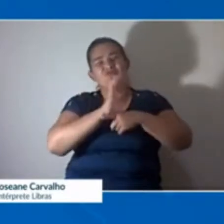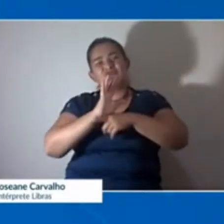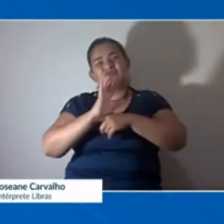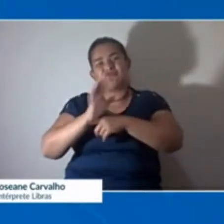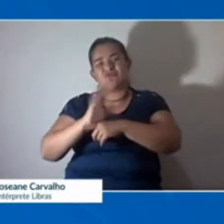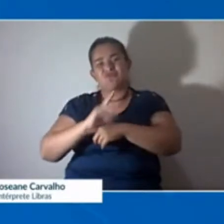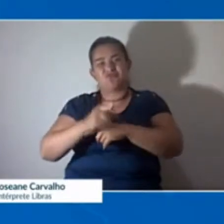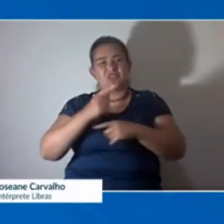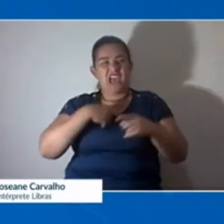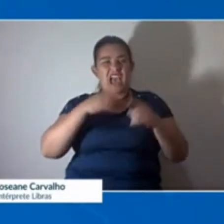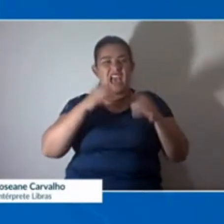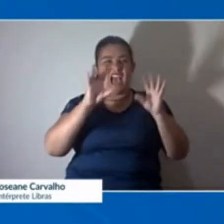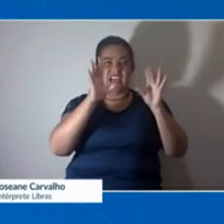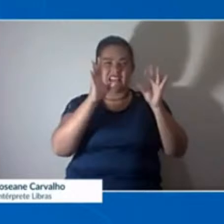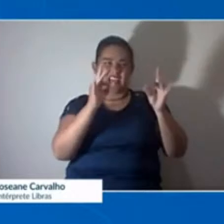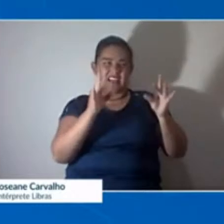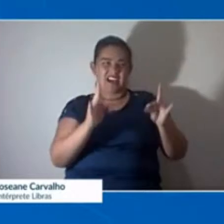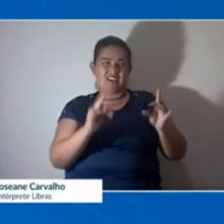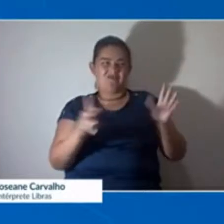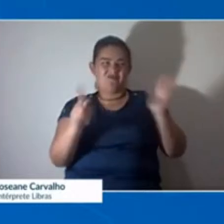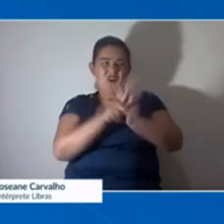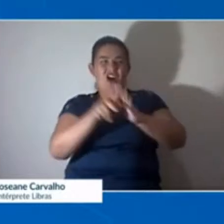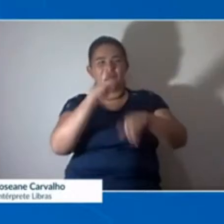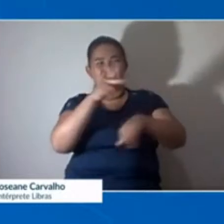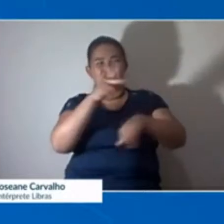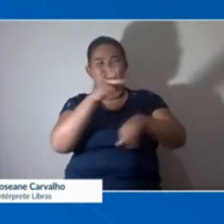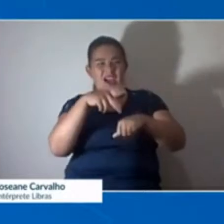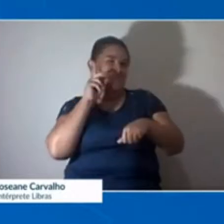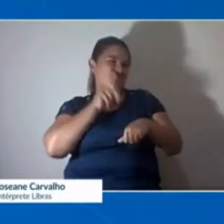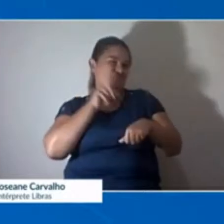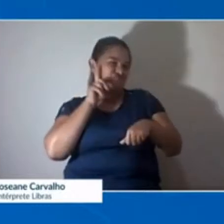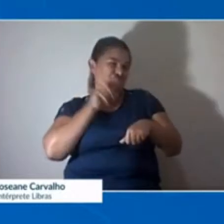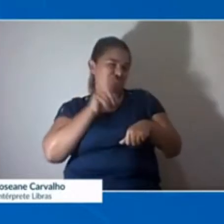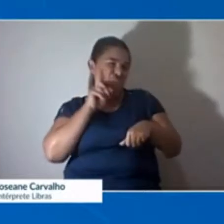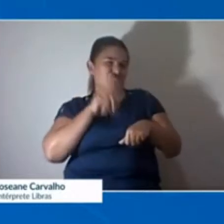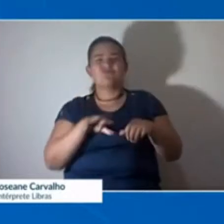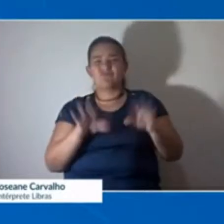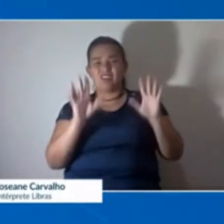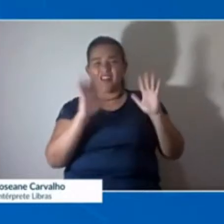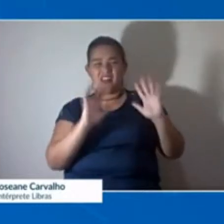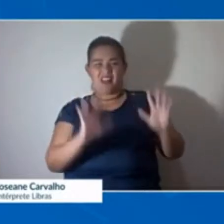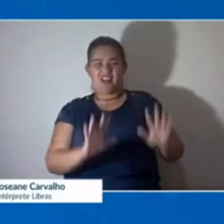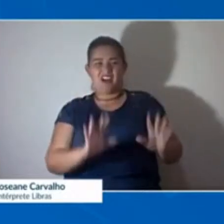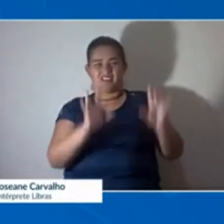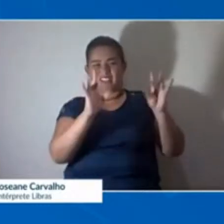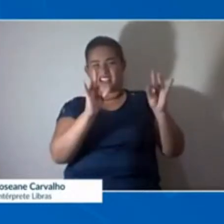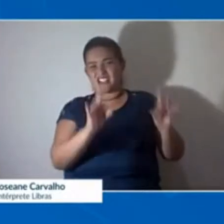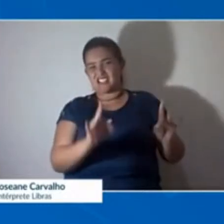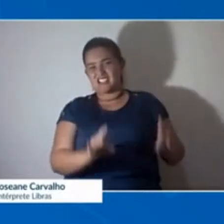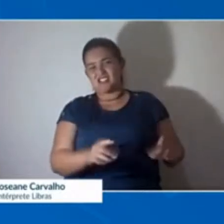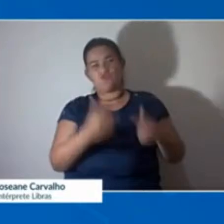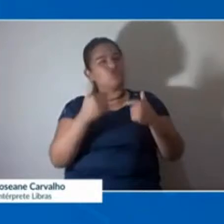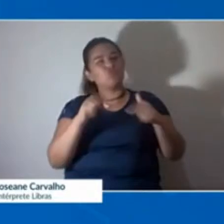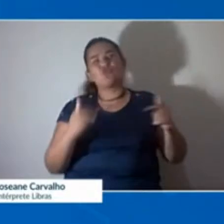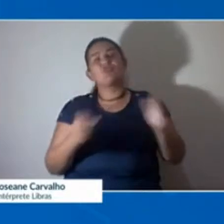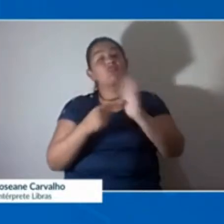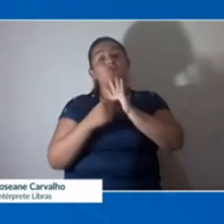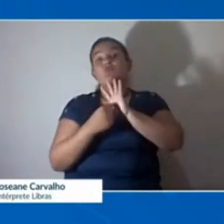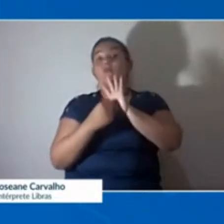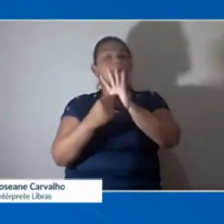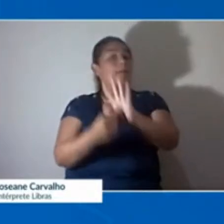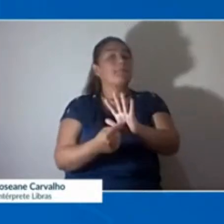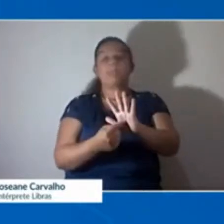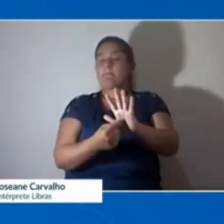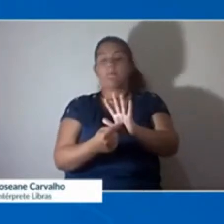estéticas hollywoodianas ou com estéticas que, em alguma medida, não traduzem as